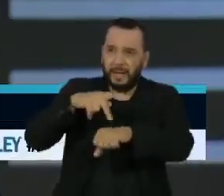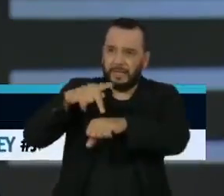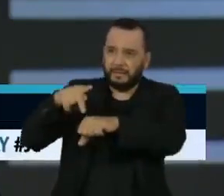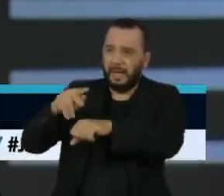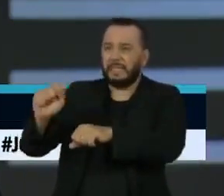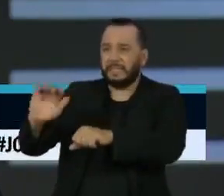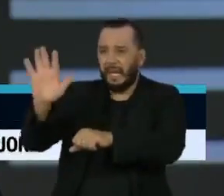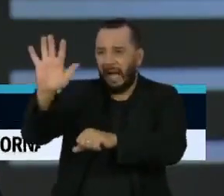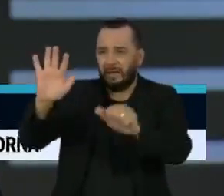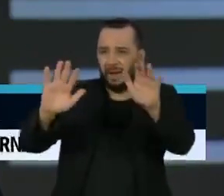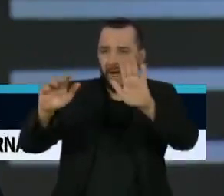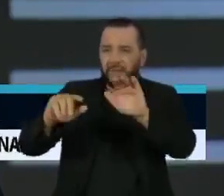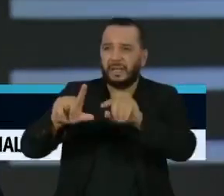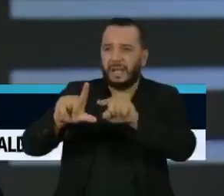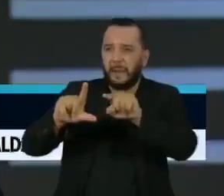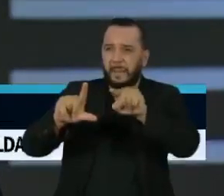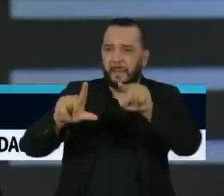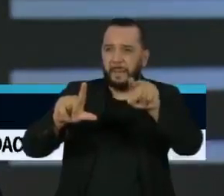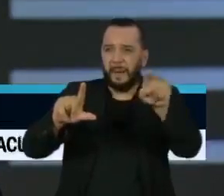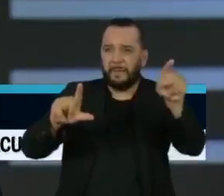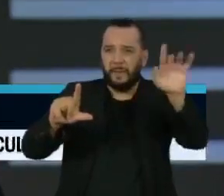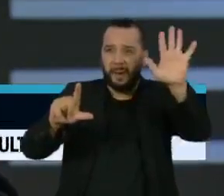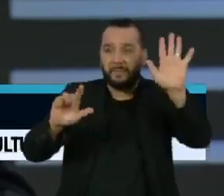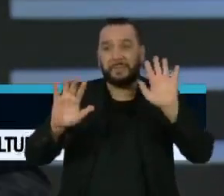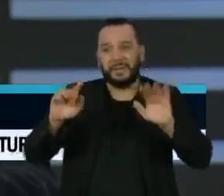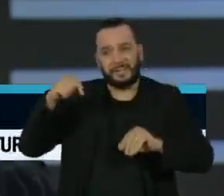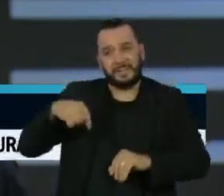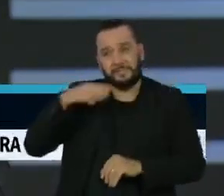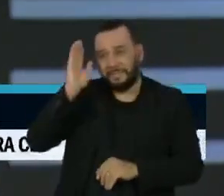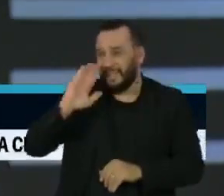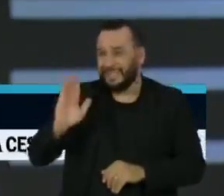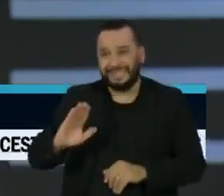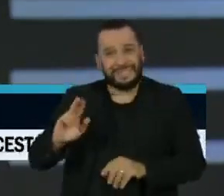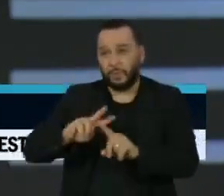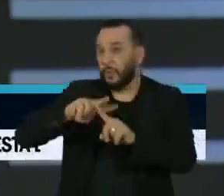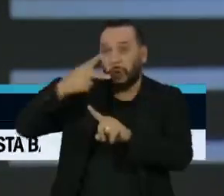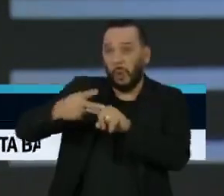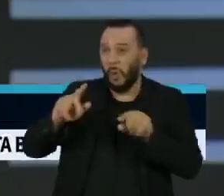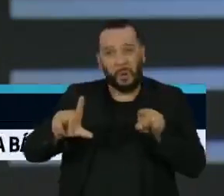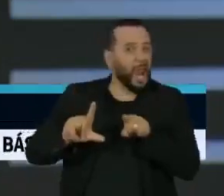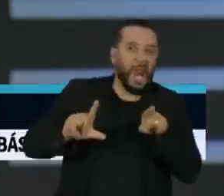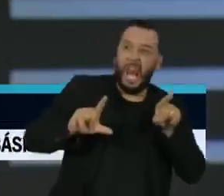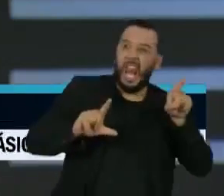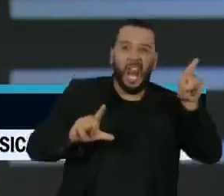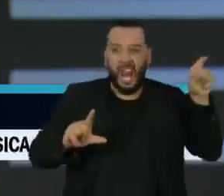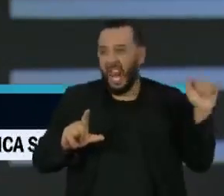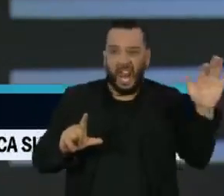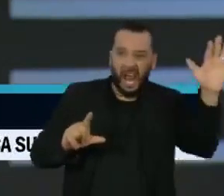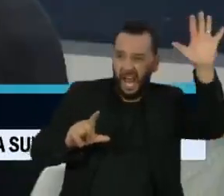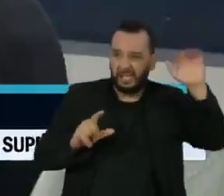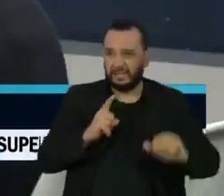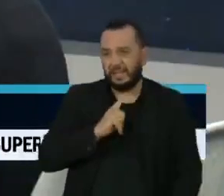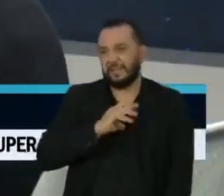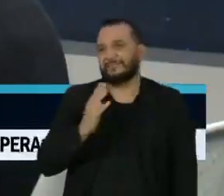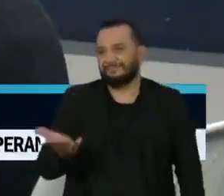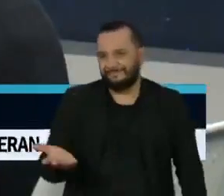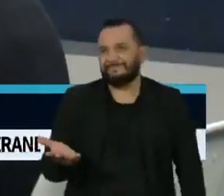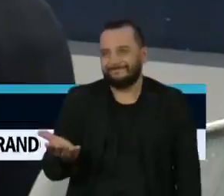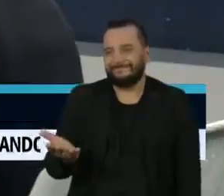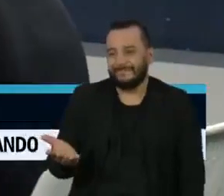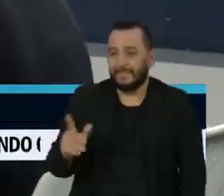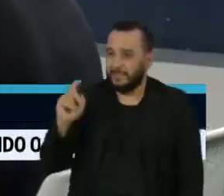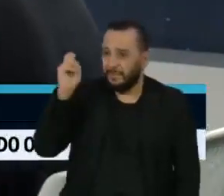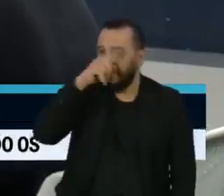internacional contaminando mas tem o fator brasileiro o que dobra essa cifra é isso vale para todas as